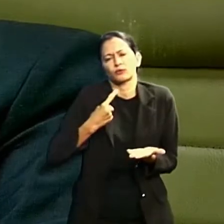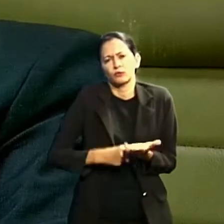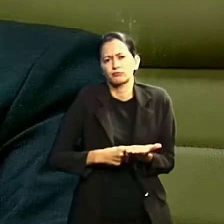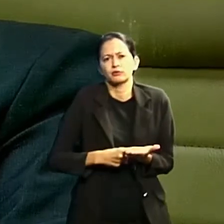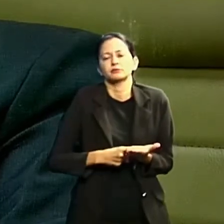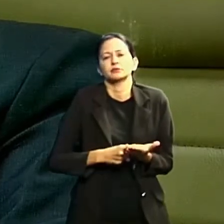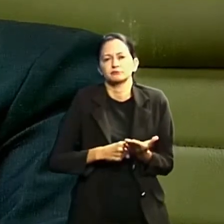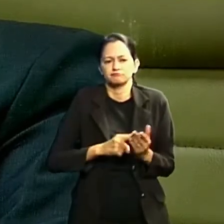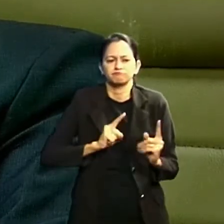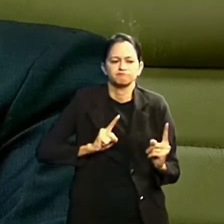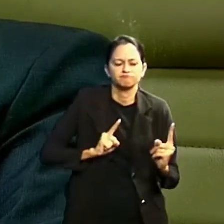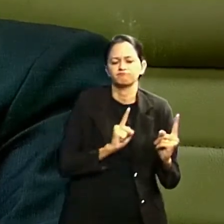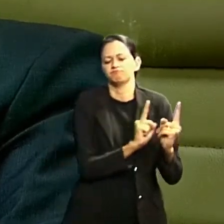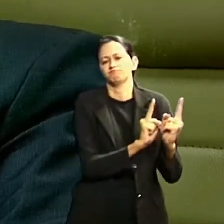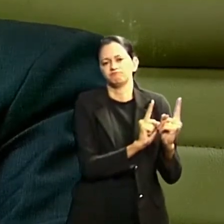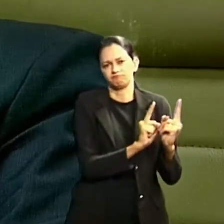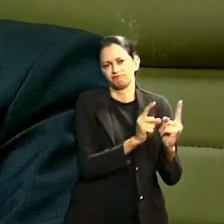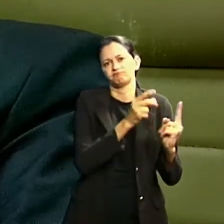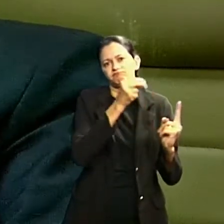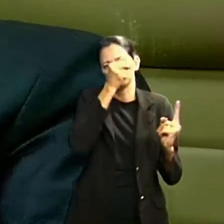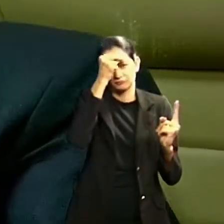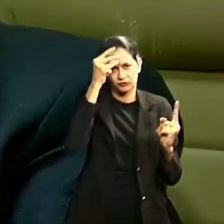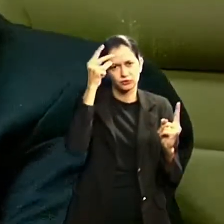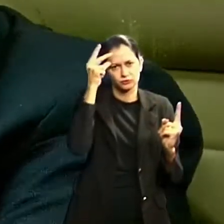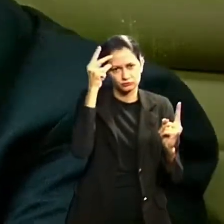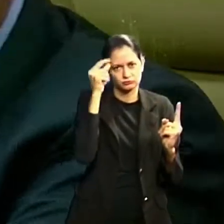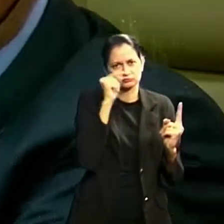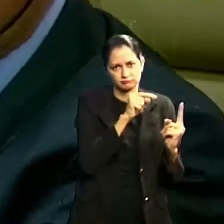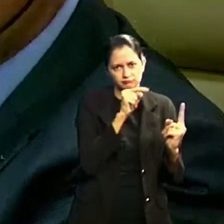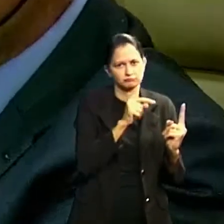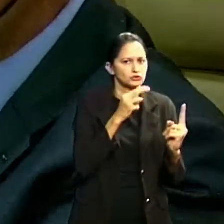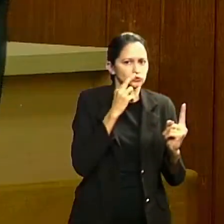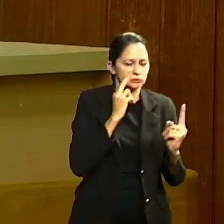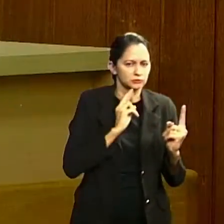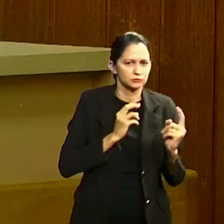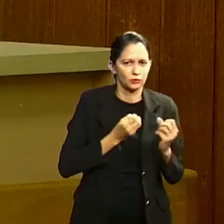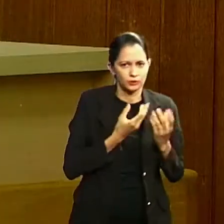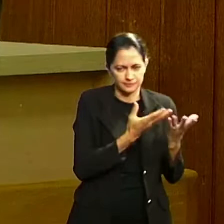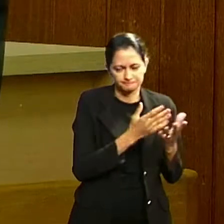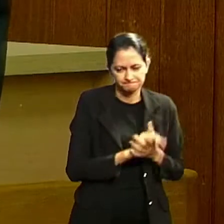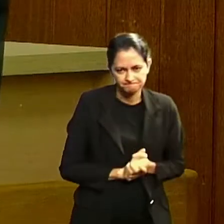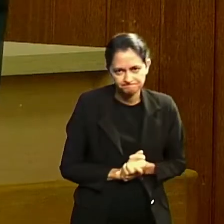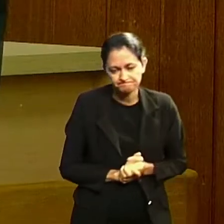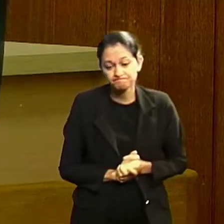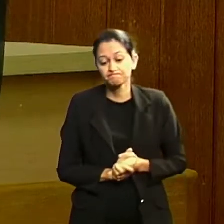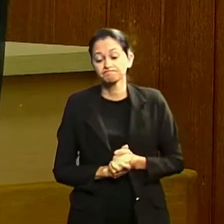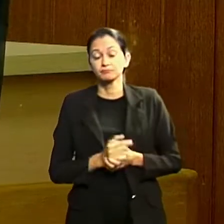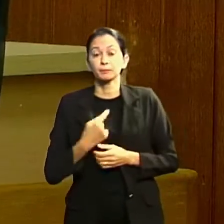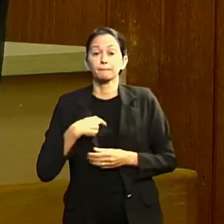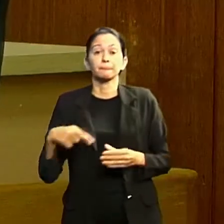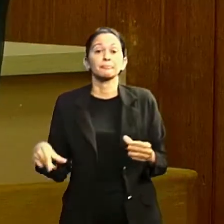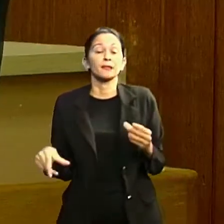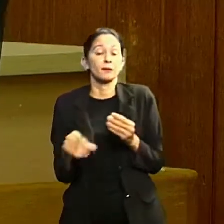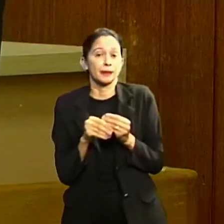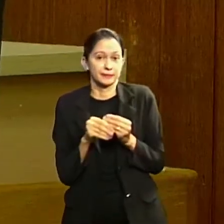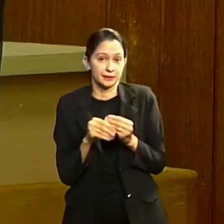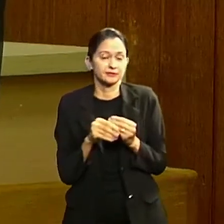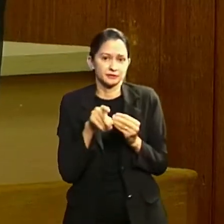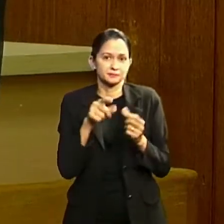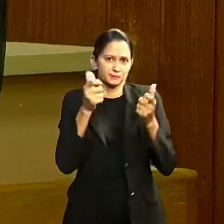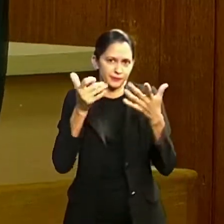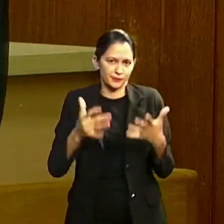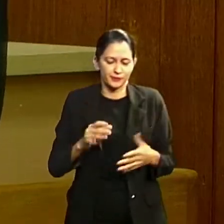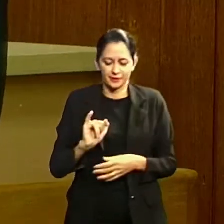isso, parte do discurso de Vossa Excelência. É, eu complemento aí, o senhor falou há pouco sobre o